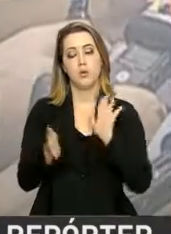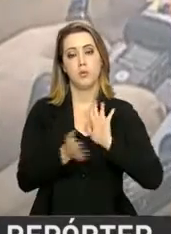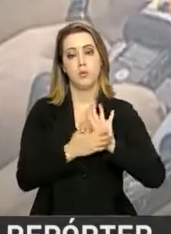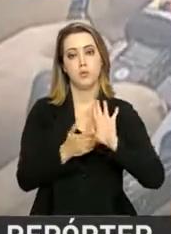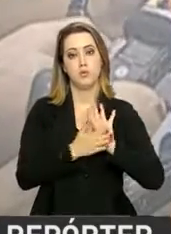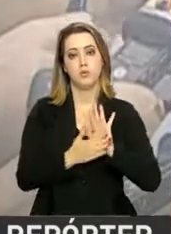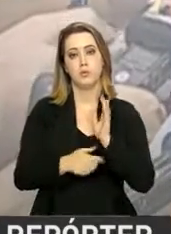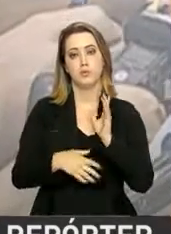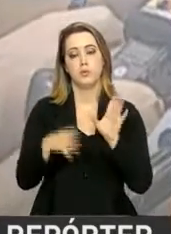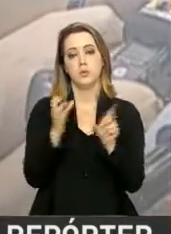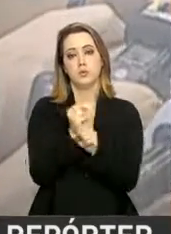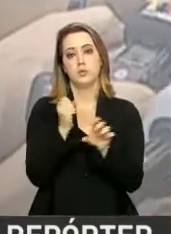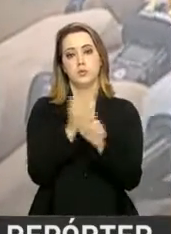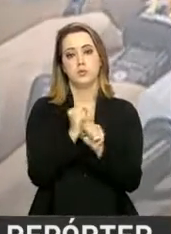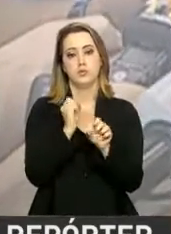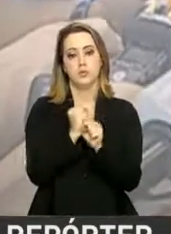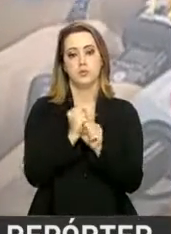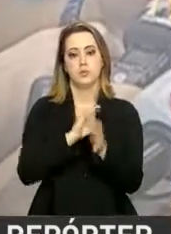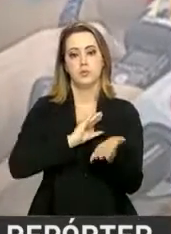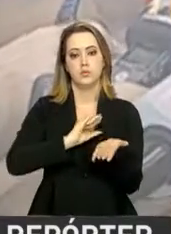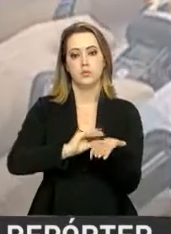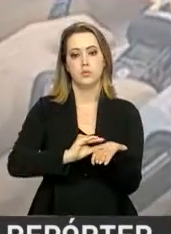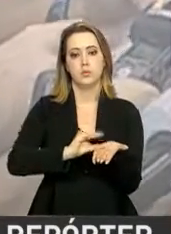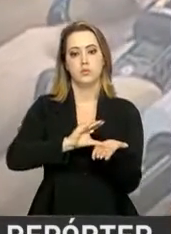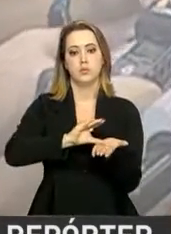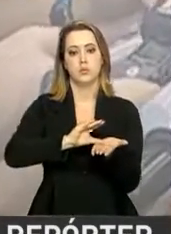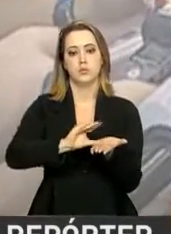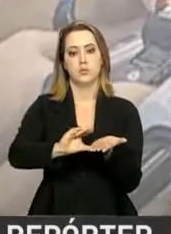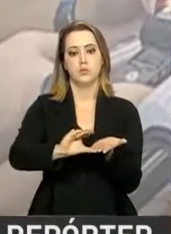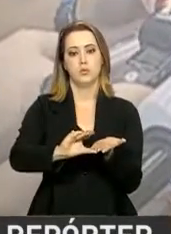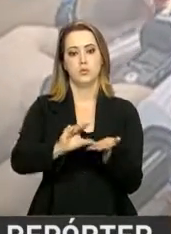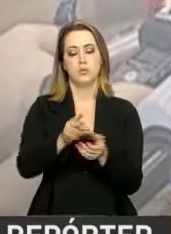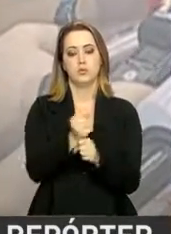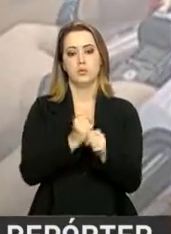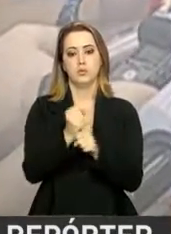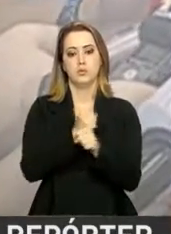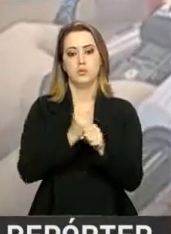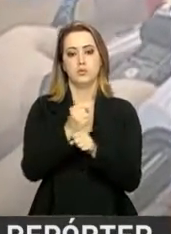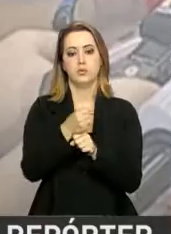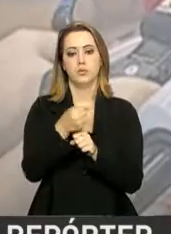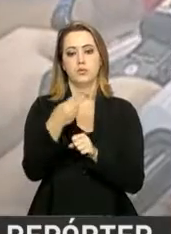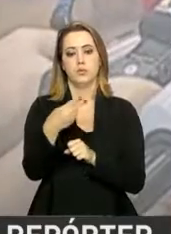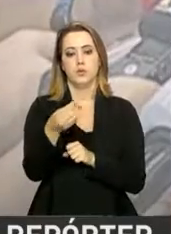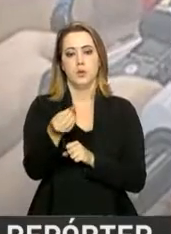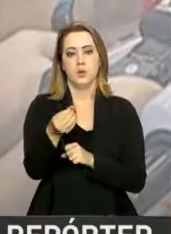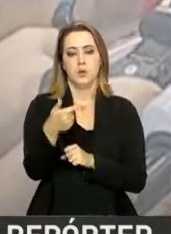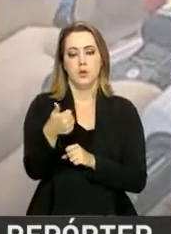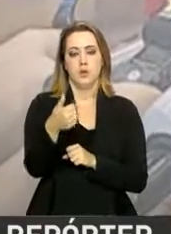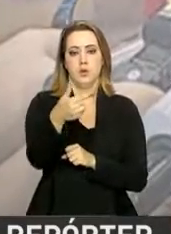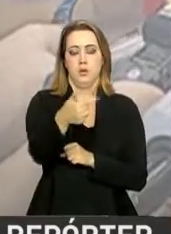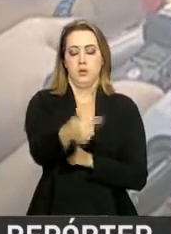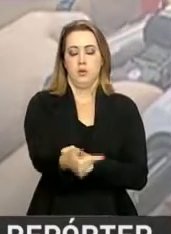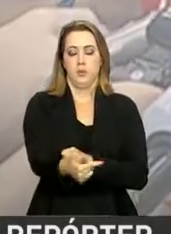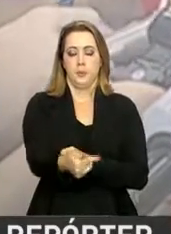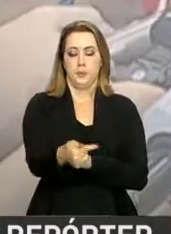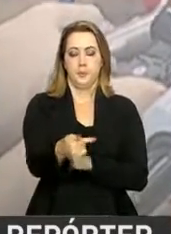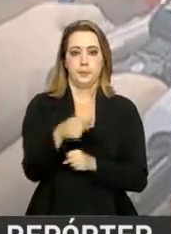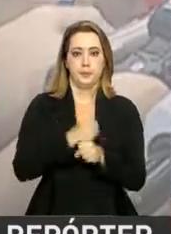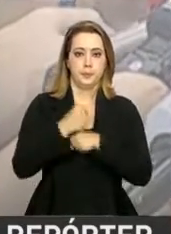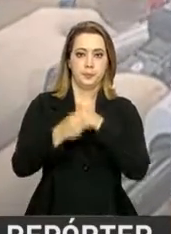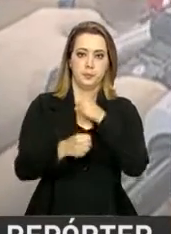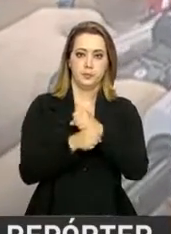mais investimento na área de educação para 2017 totalizando 139 bilhões de reais